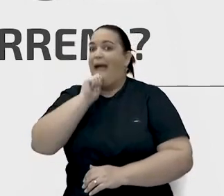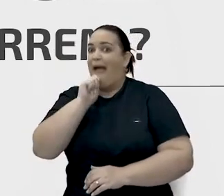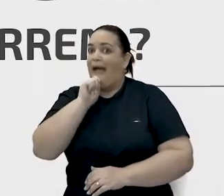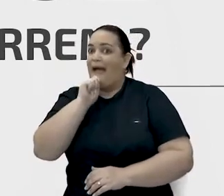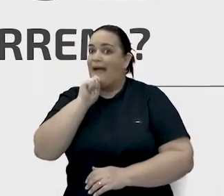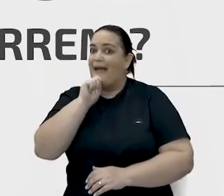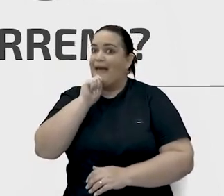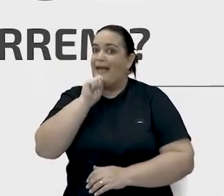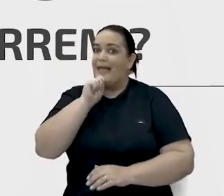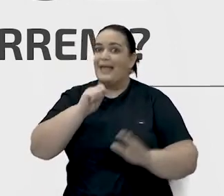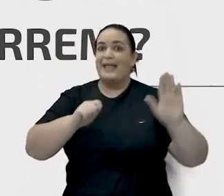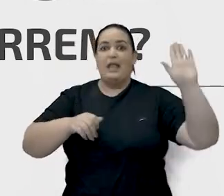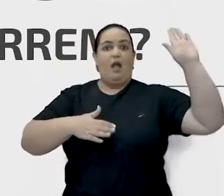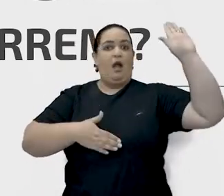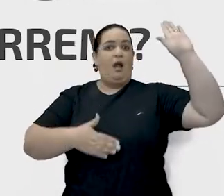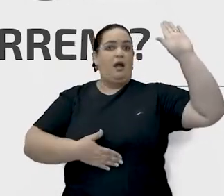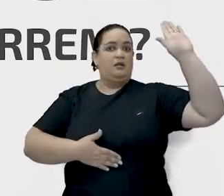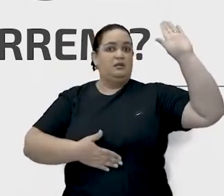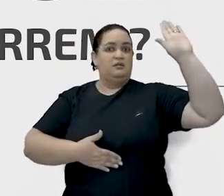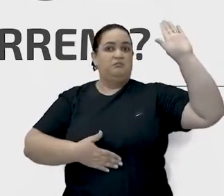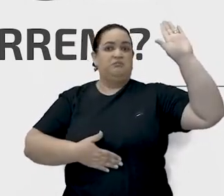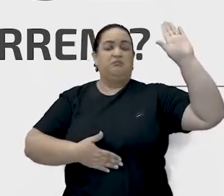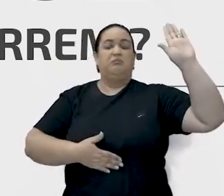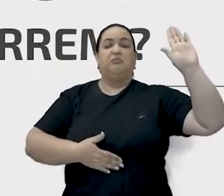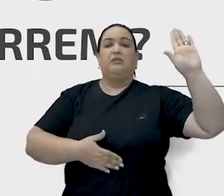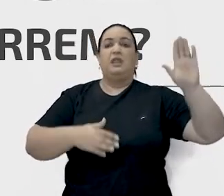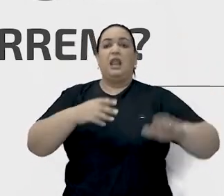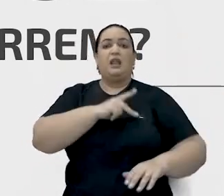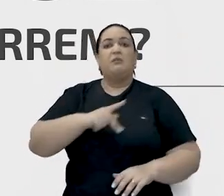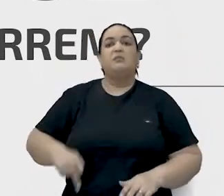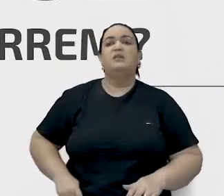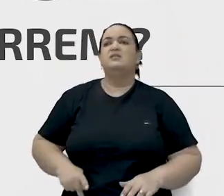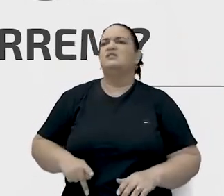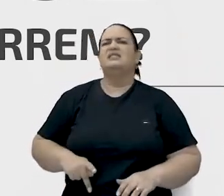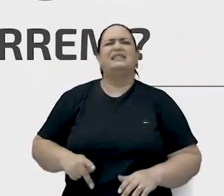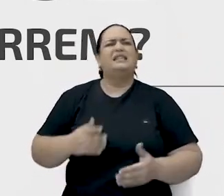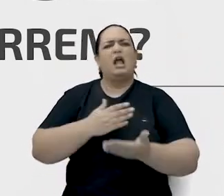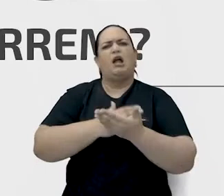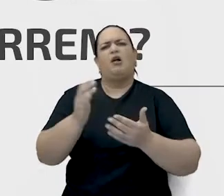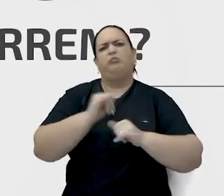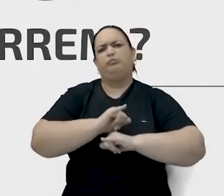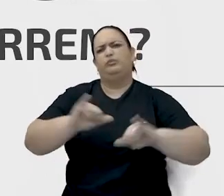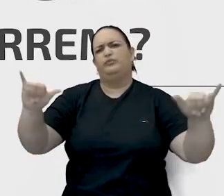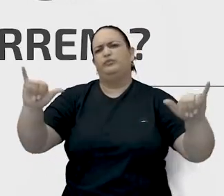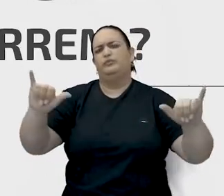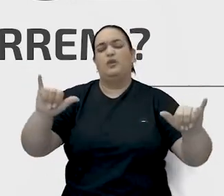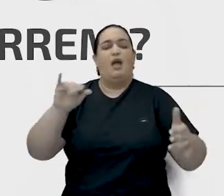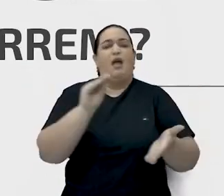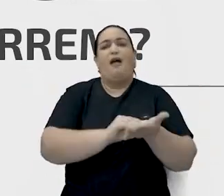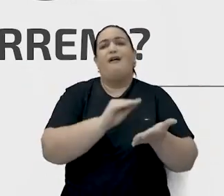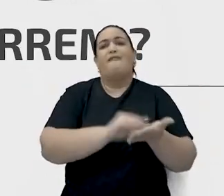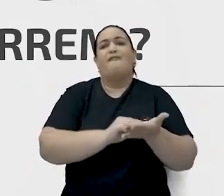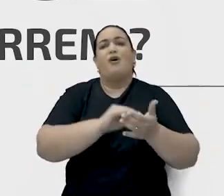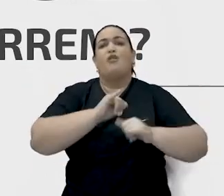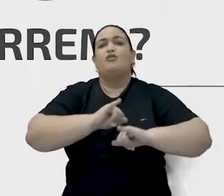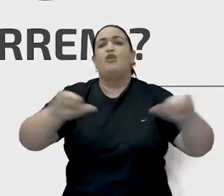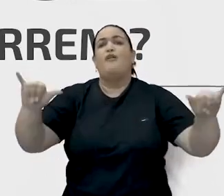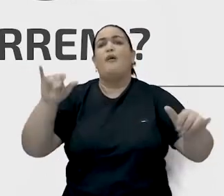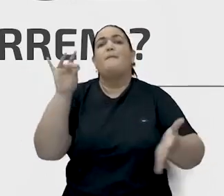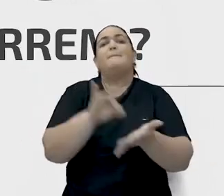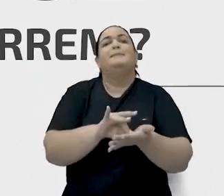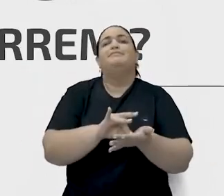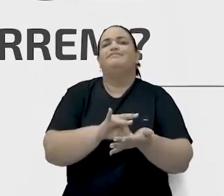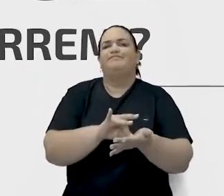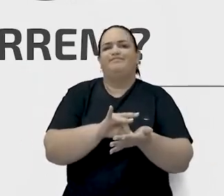candidatura e posteriormente de eleição. A desinformação ela causou um impacto tão grande no mundo